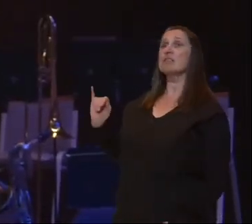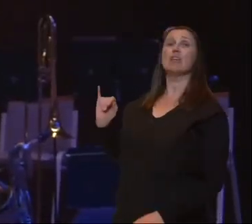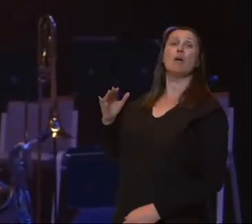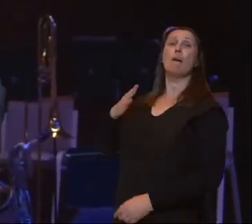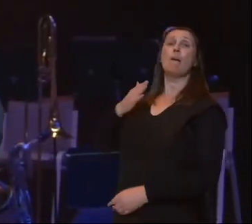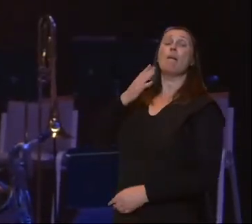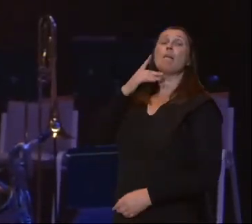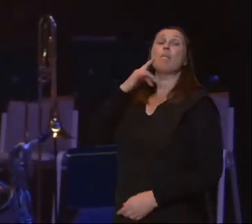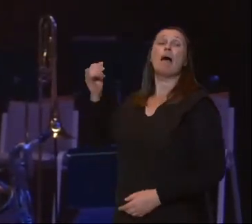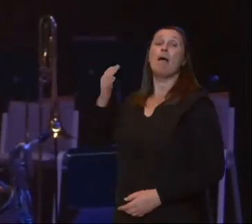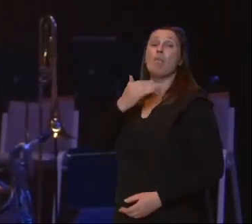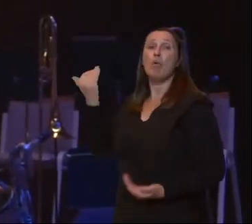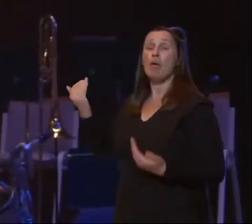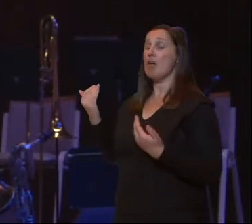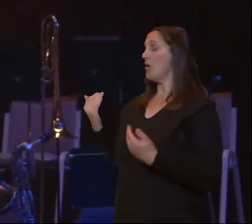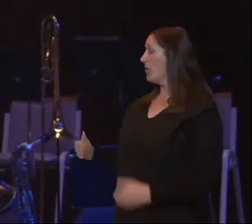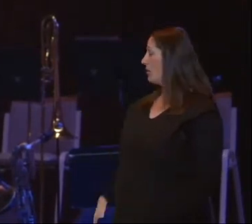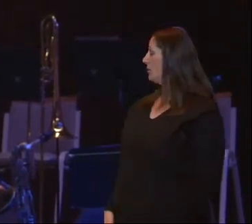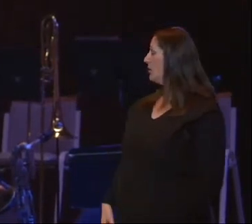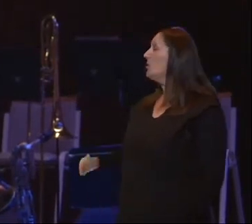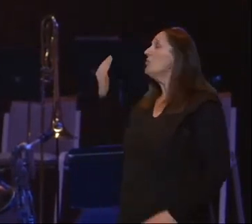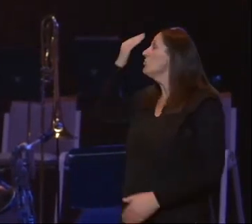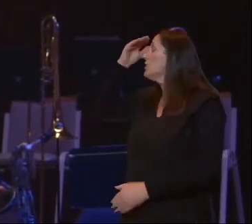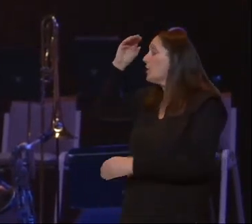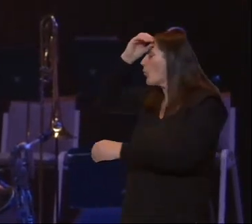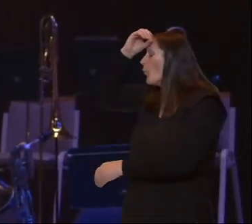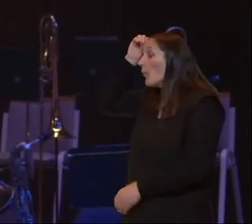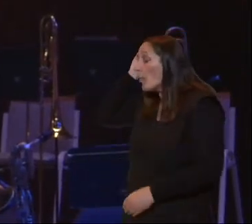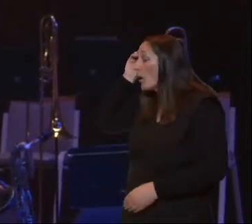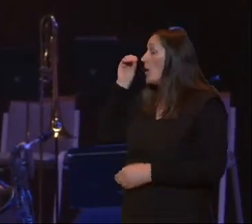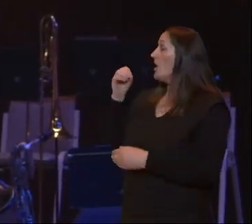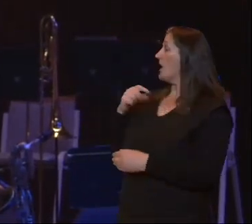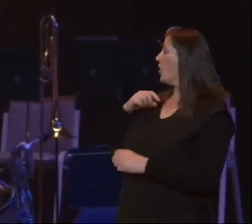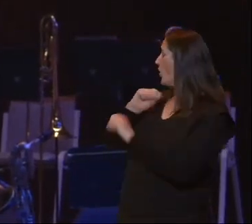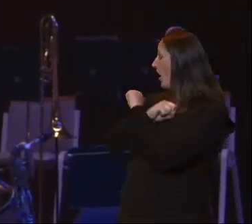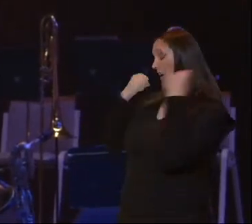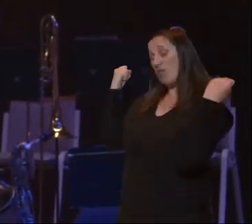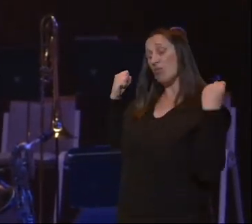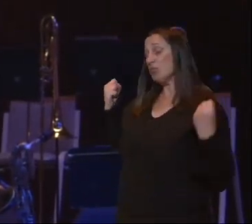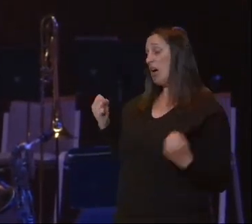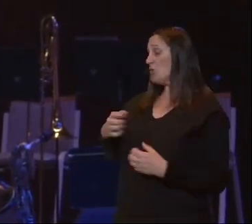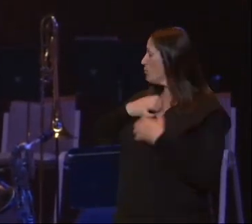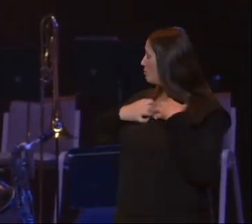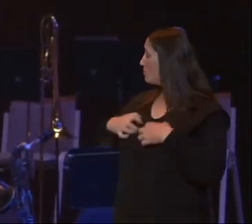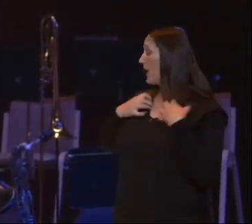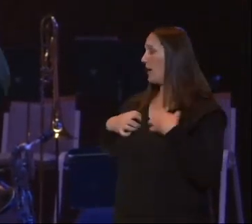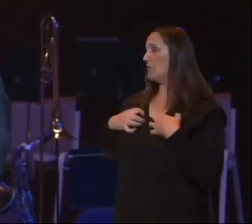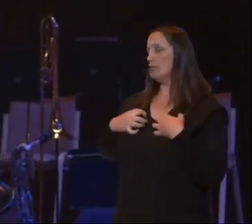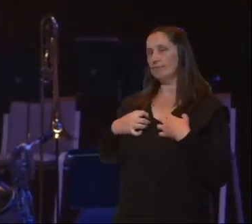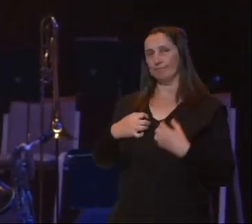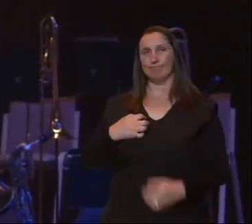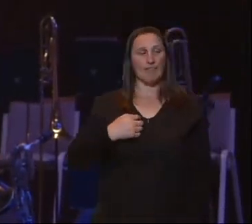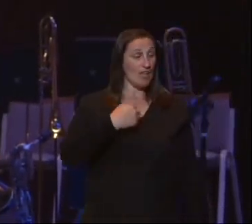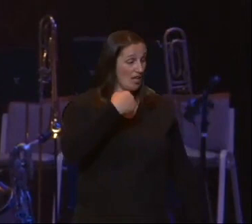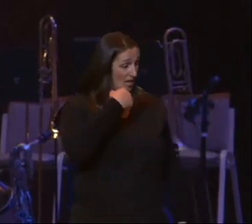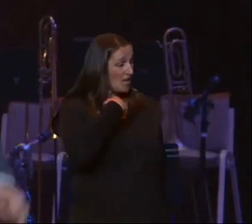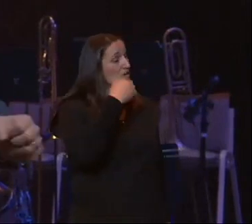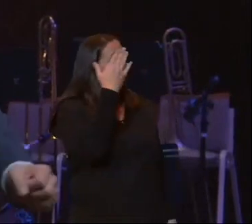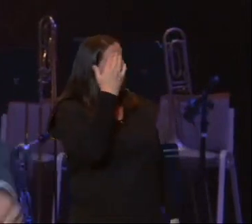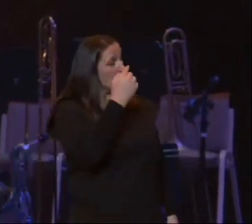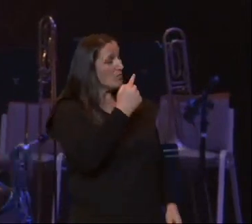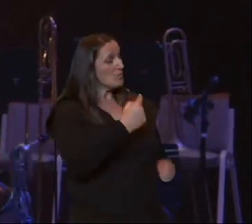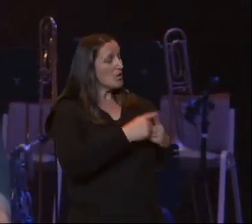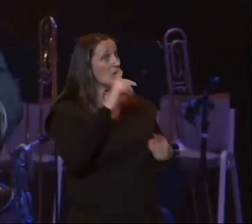que isso acontecesse? Eu não entendo, eu estou bravo, eu estou revoltado. E eu falei: eu sei porque Ele te chamou. E ele disse: